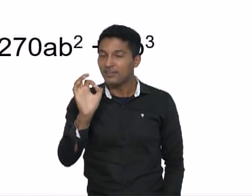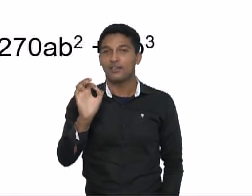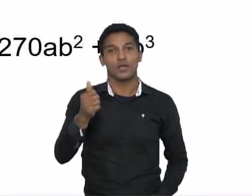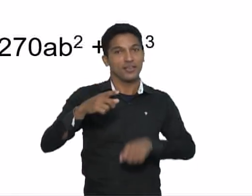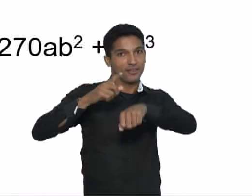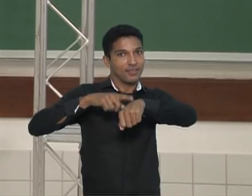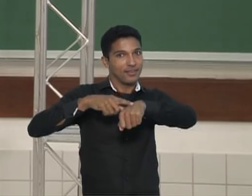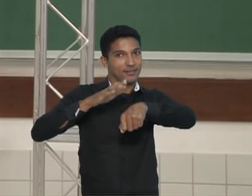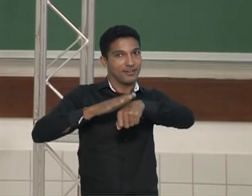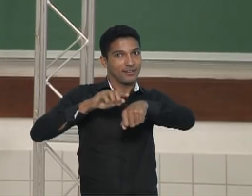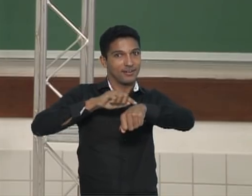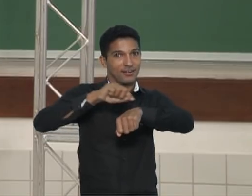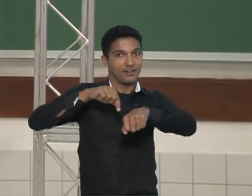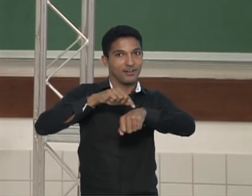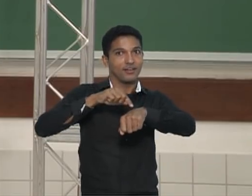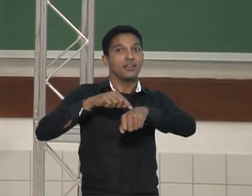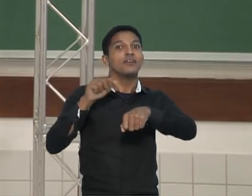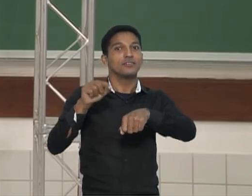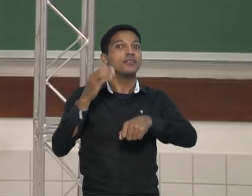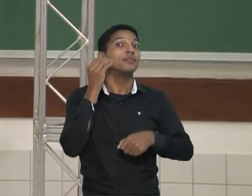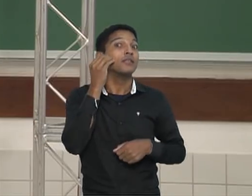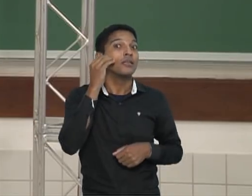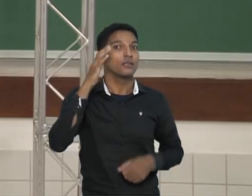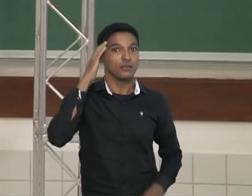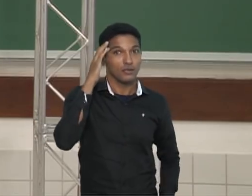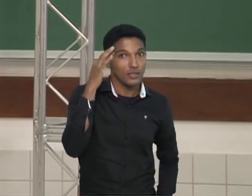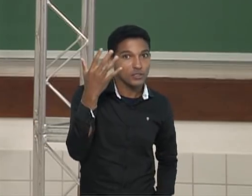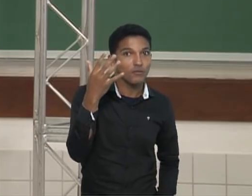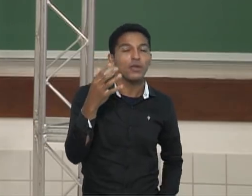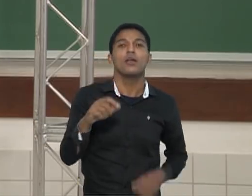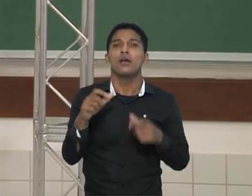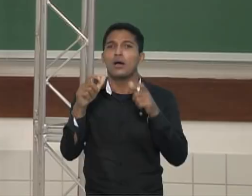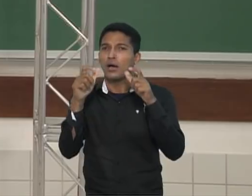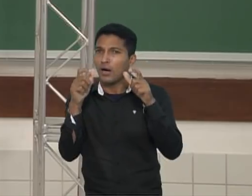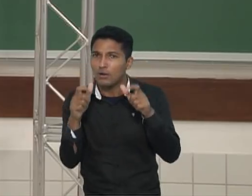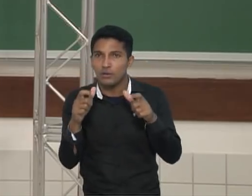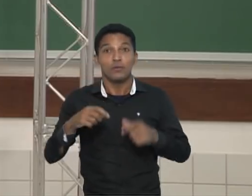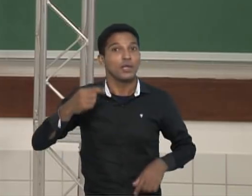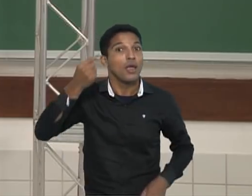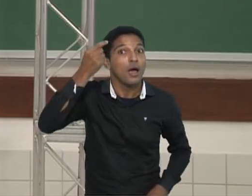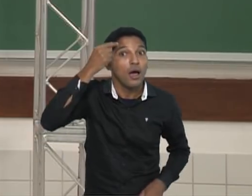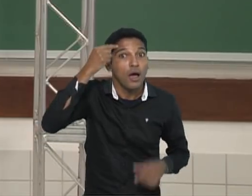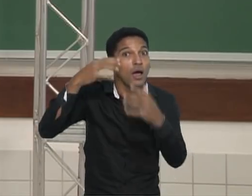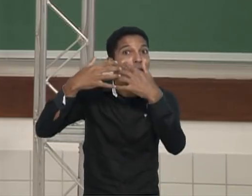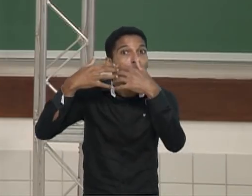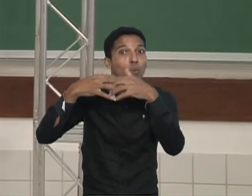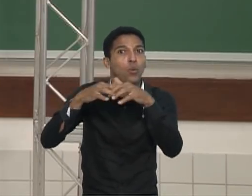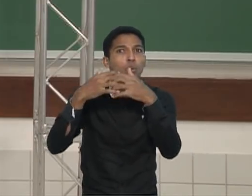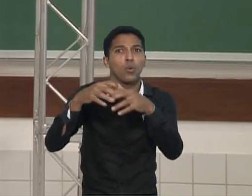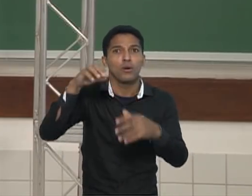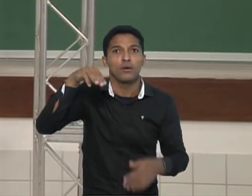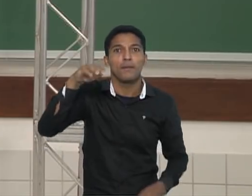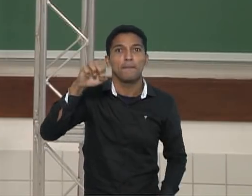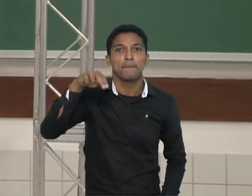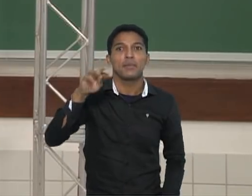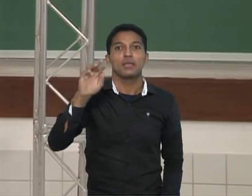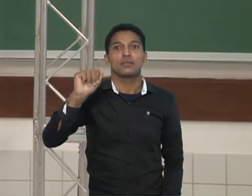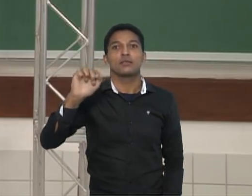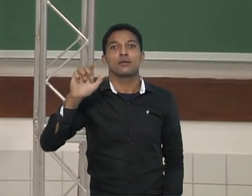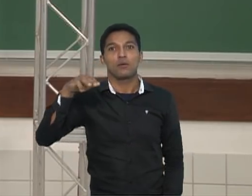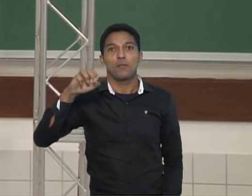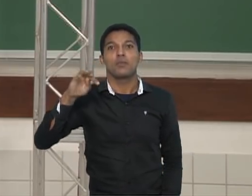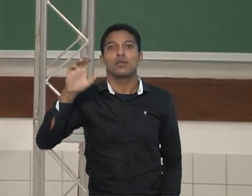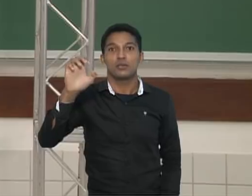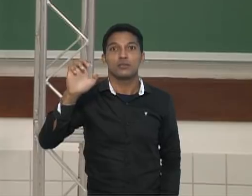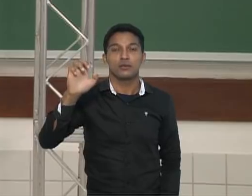aí. Tentem resolver aonde que está o erro usando mentalmente só. O que significa isso, né? Vocês